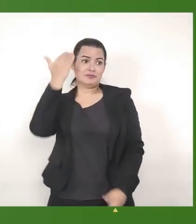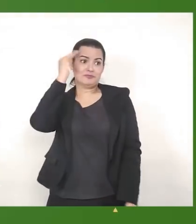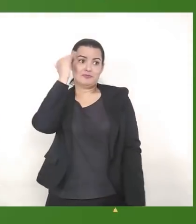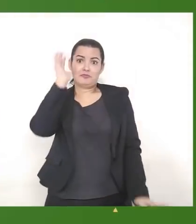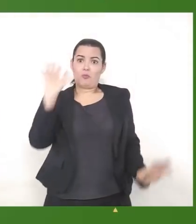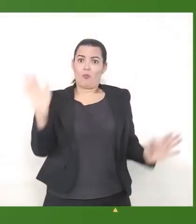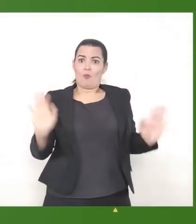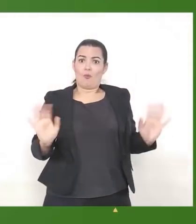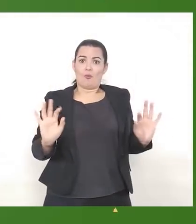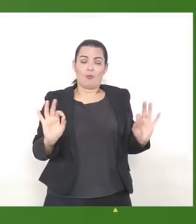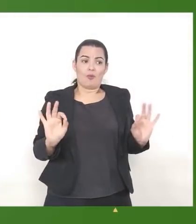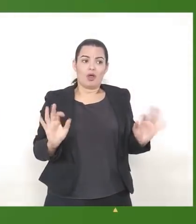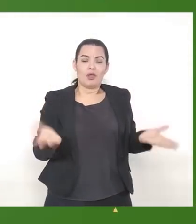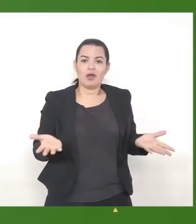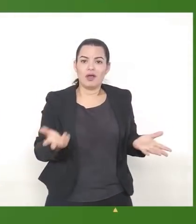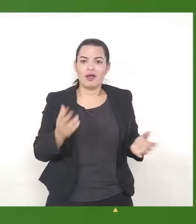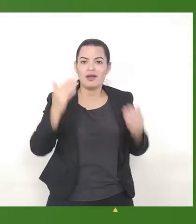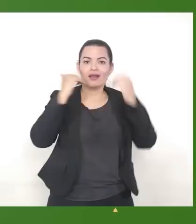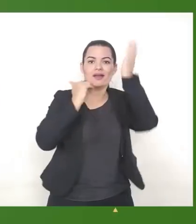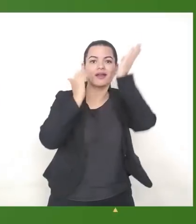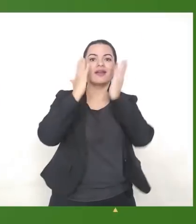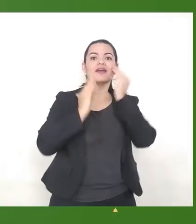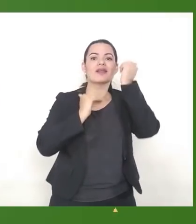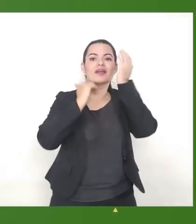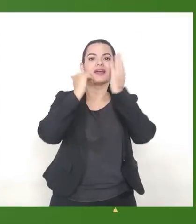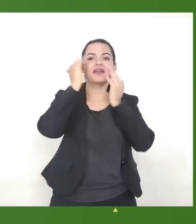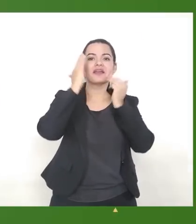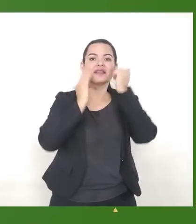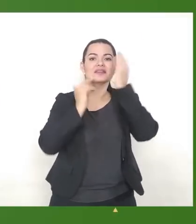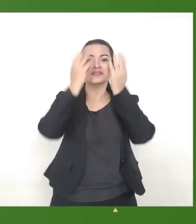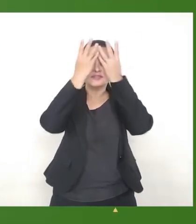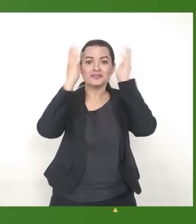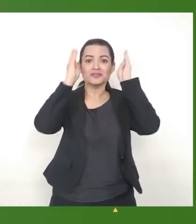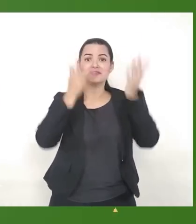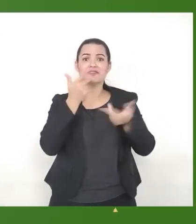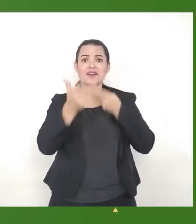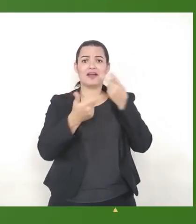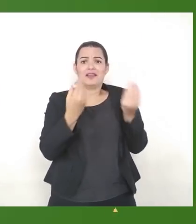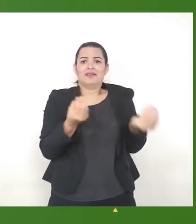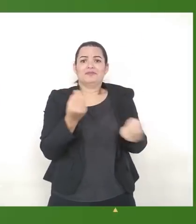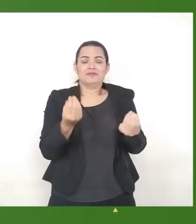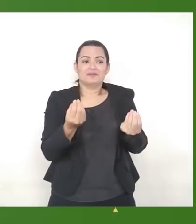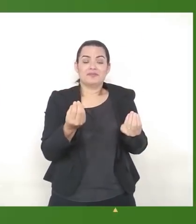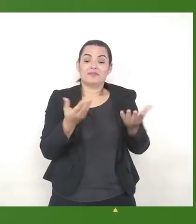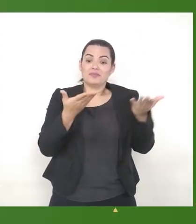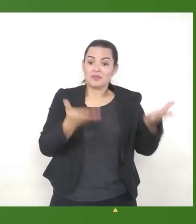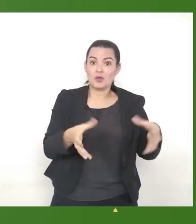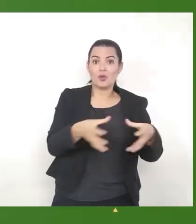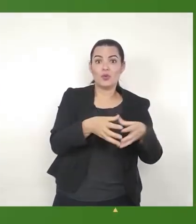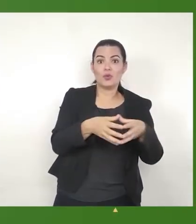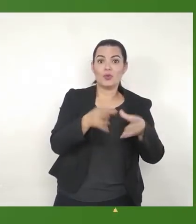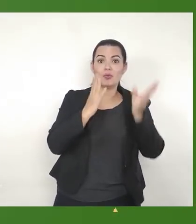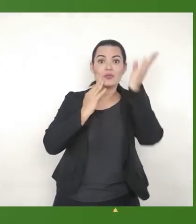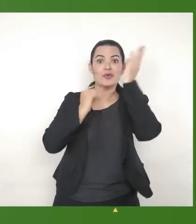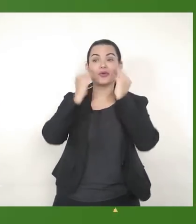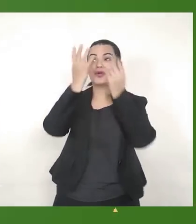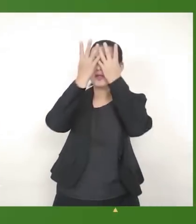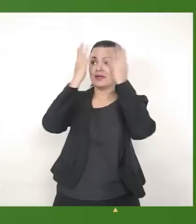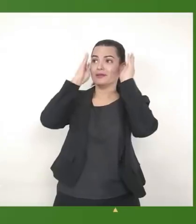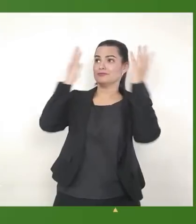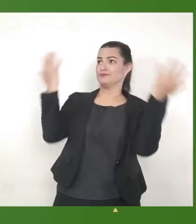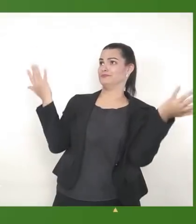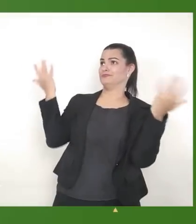no início o idioma dos indígenas, e os indígenas muito menos entendiam